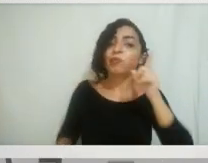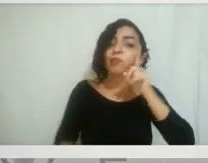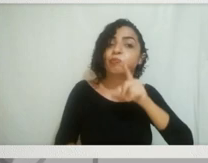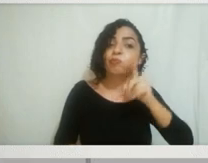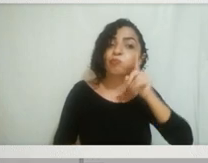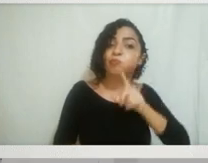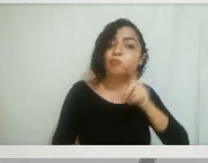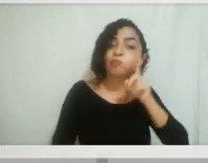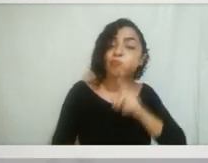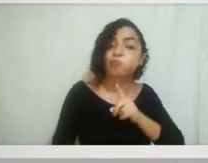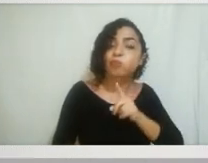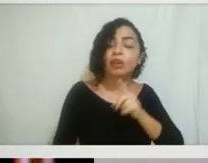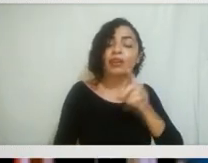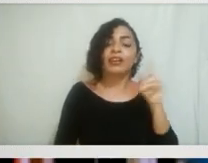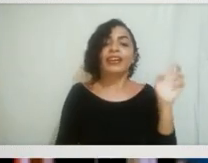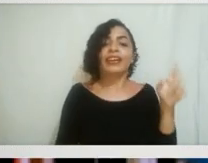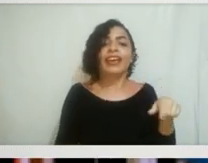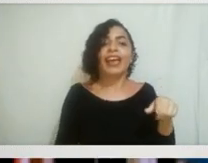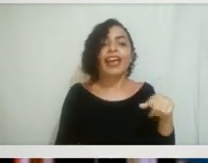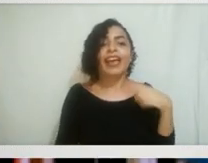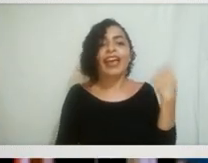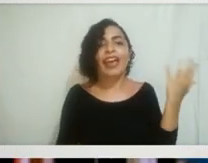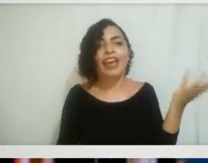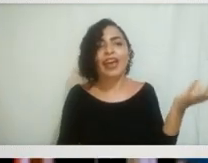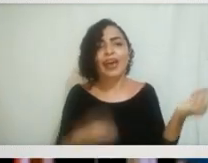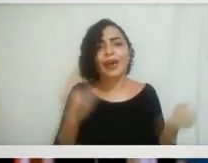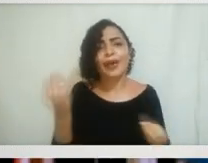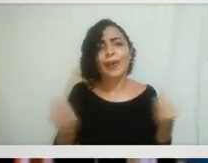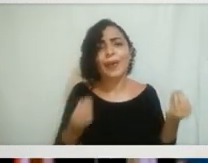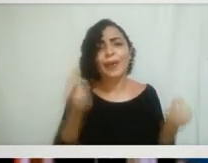Unidos projetou em participar, por exemplo,